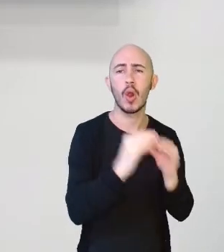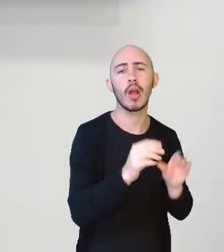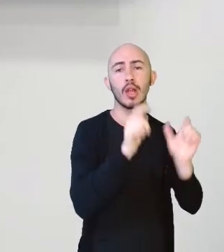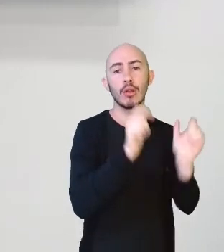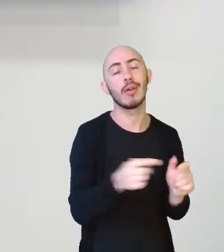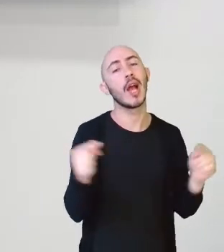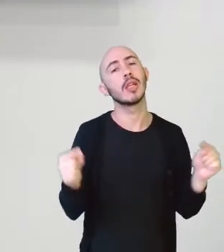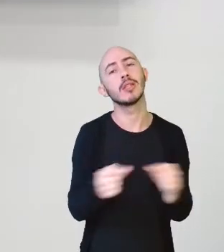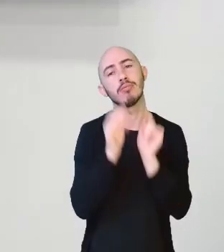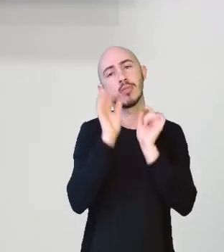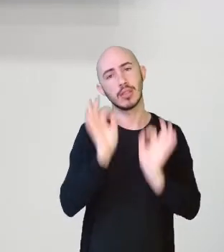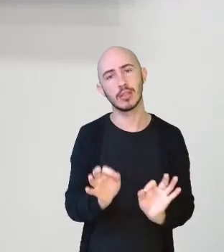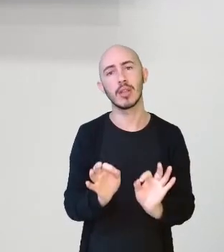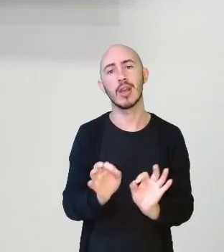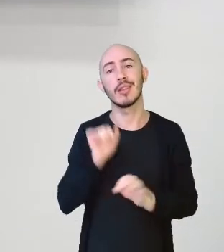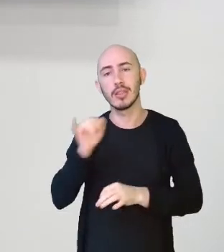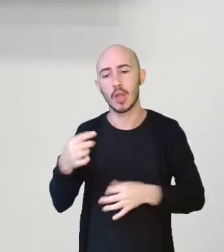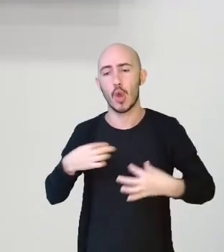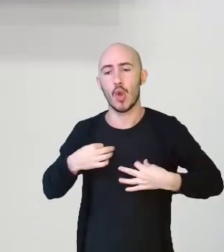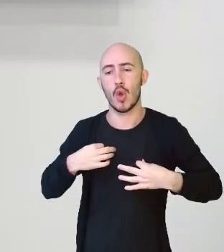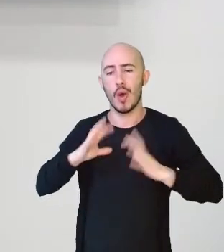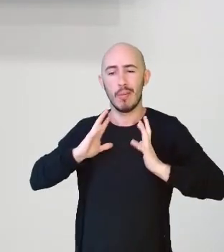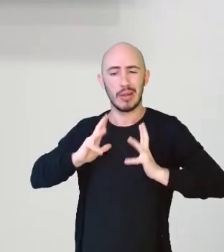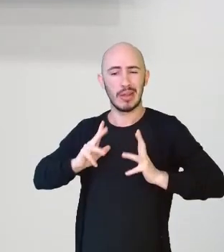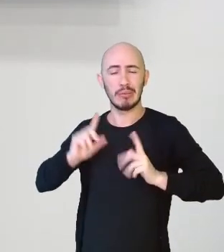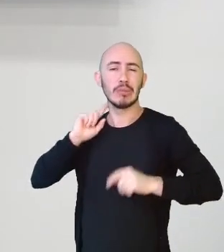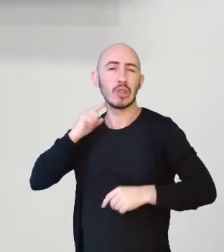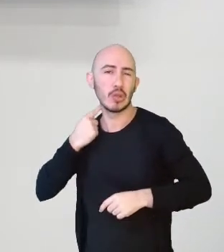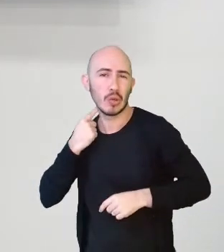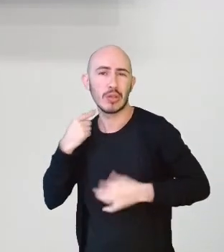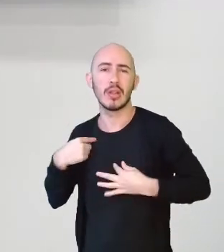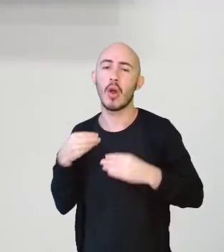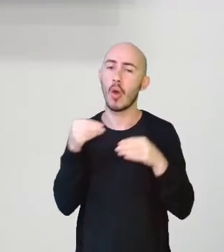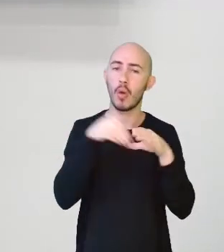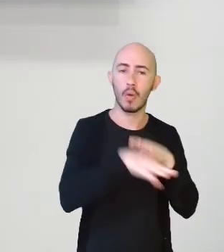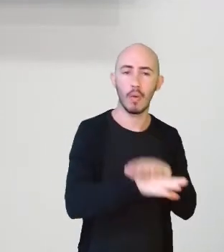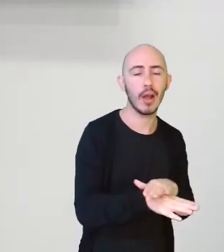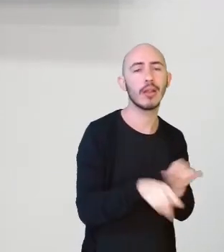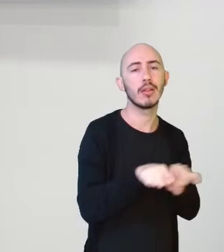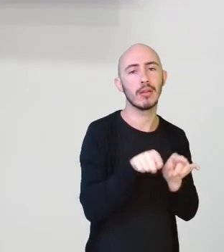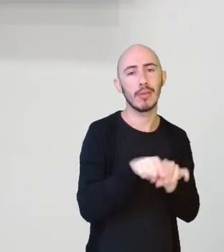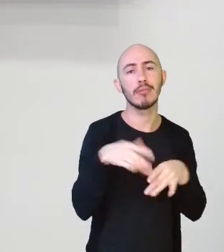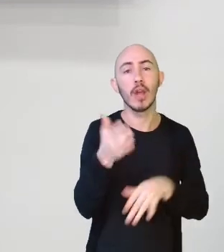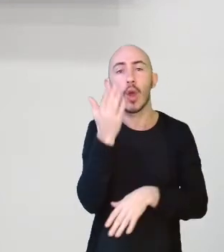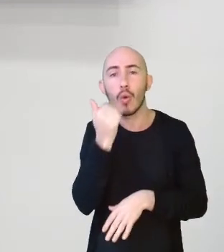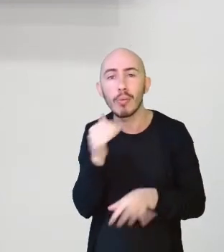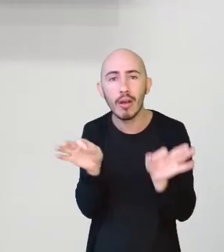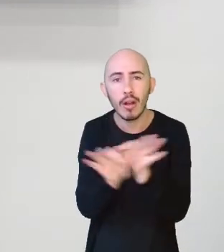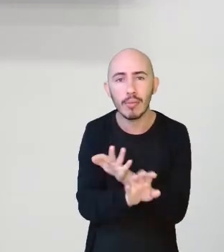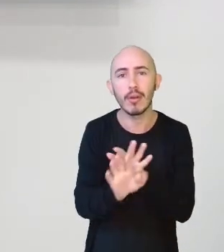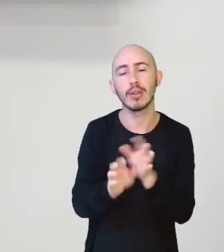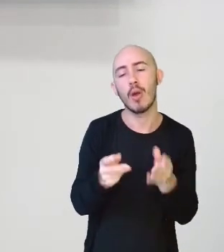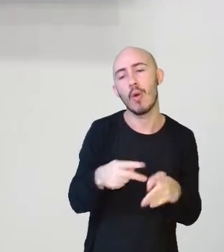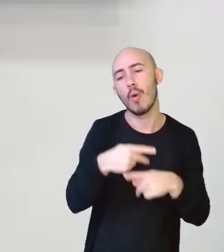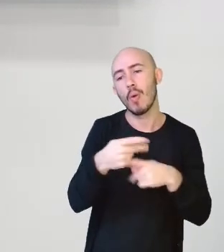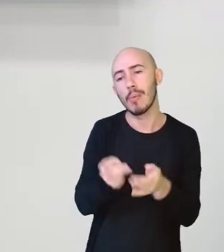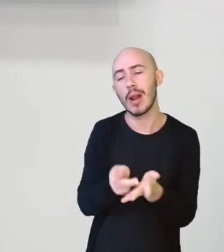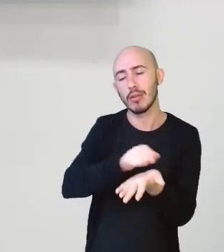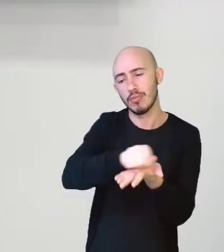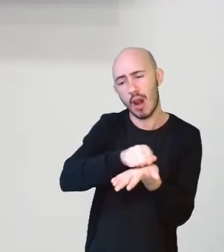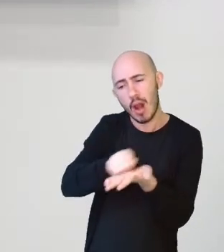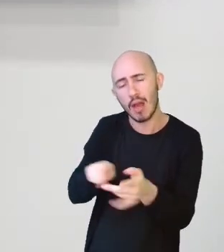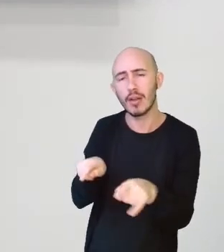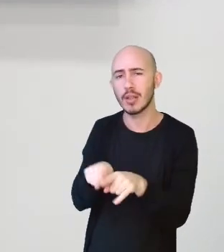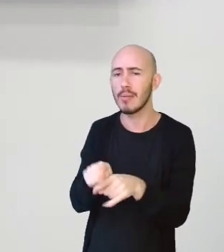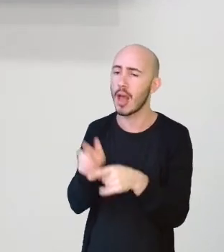de roupa suja. Acabou de comer, limpa o prato, dá aquela lavadinha no seu prato. Já vai fazer toda a diferença.